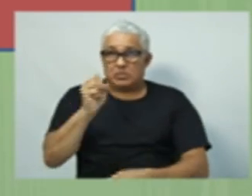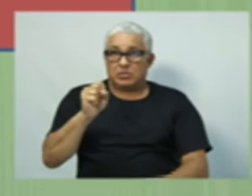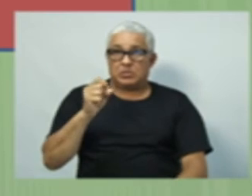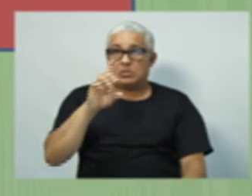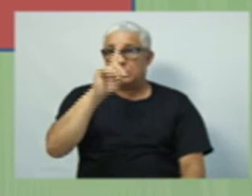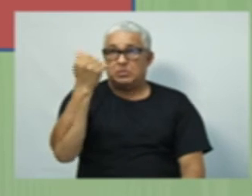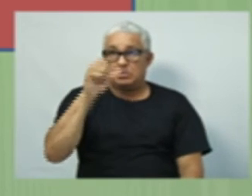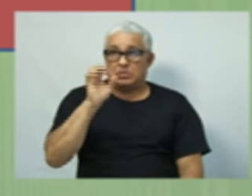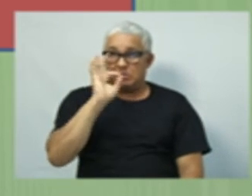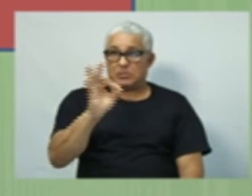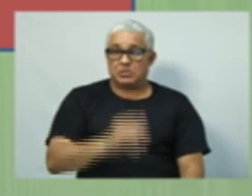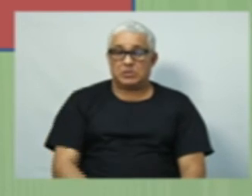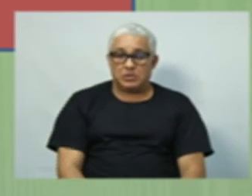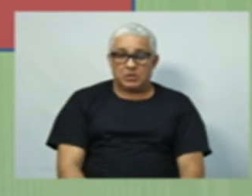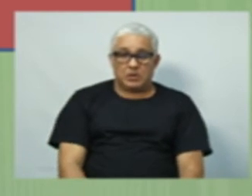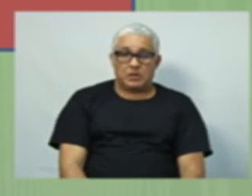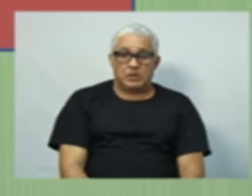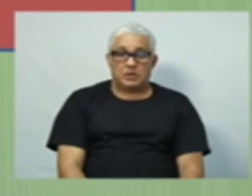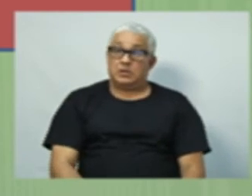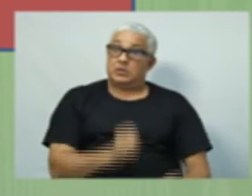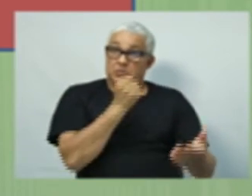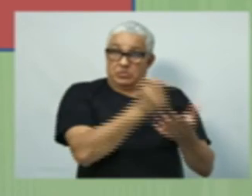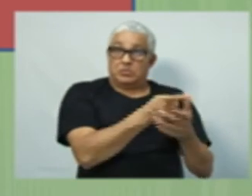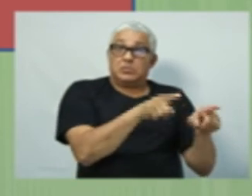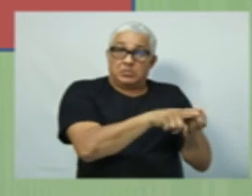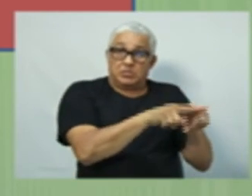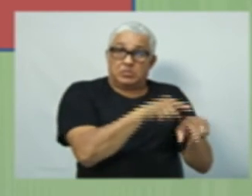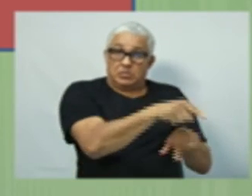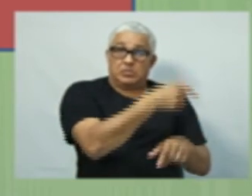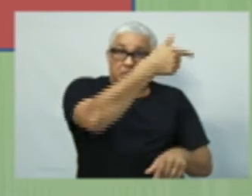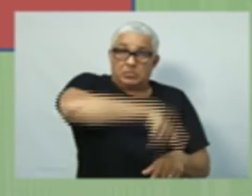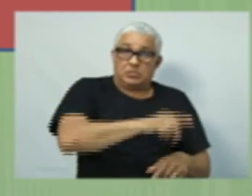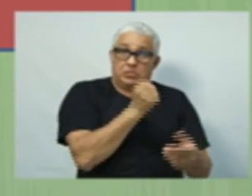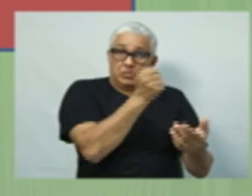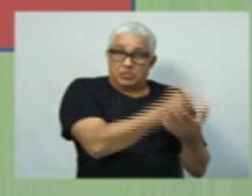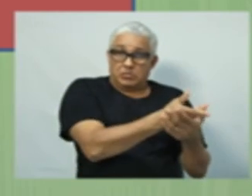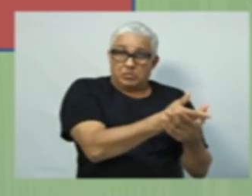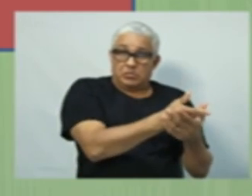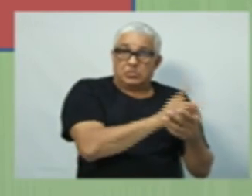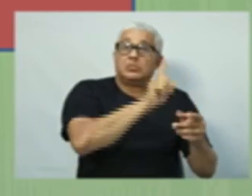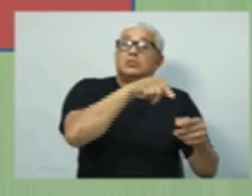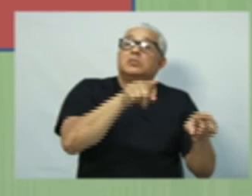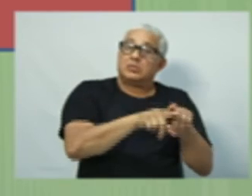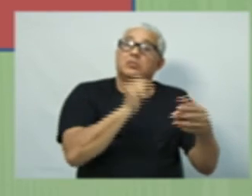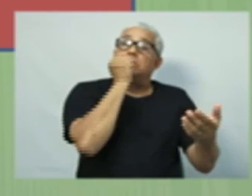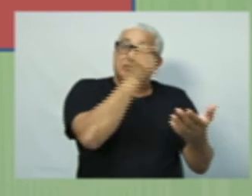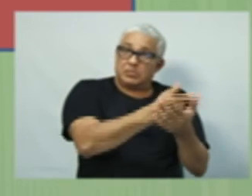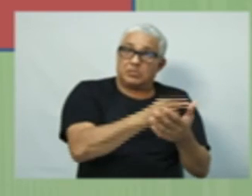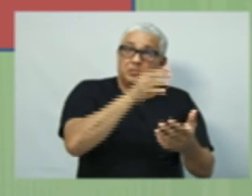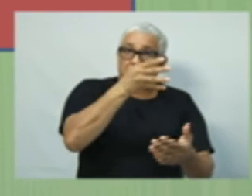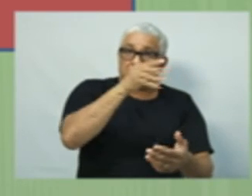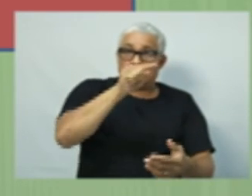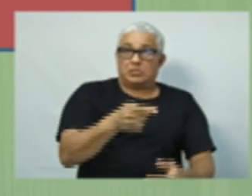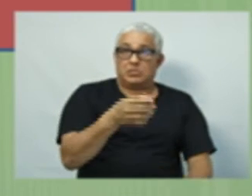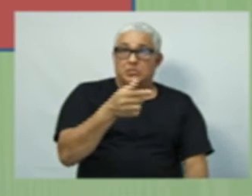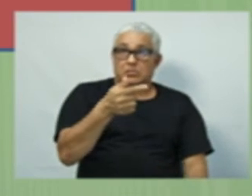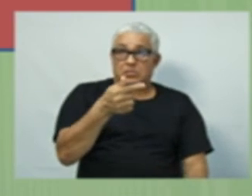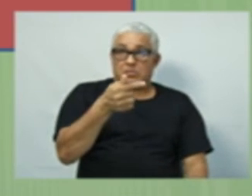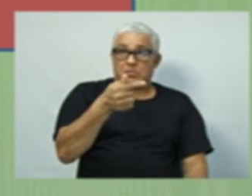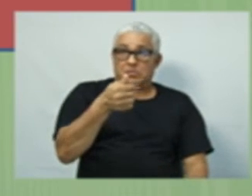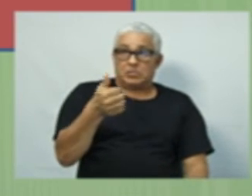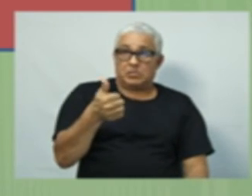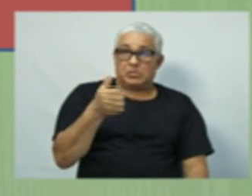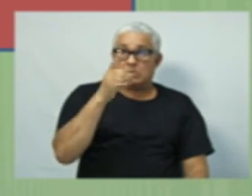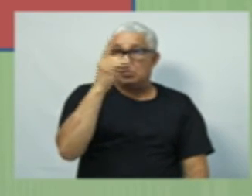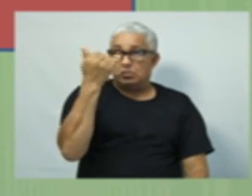correto eu compro também de novo eu compro e pago com 4,71 dias